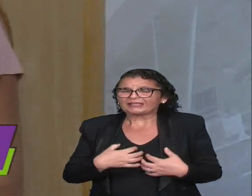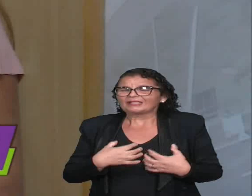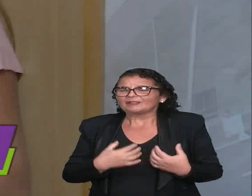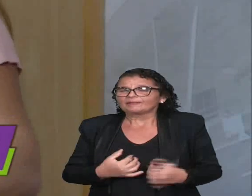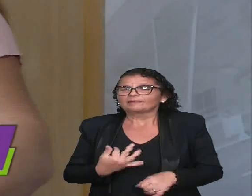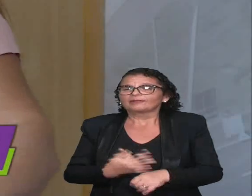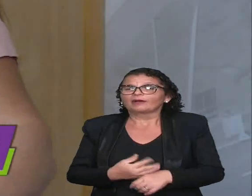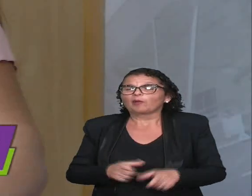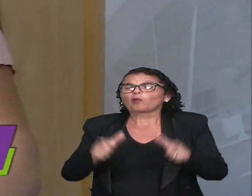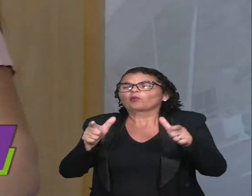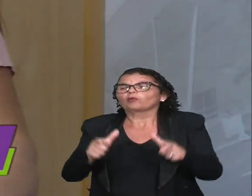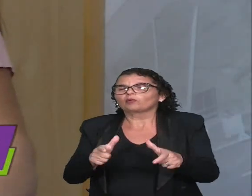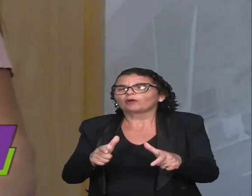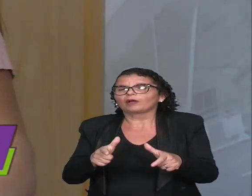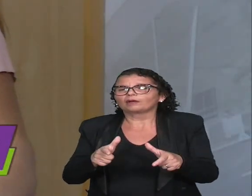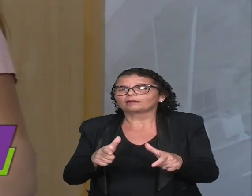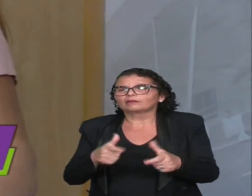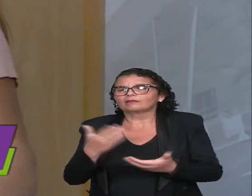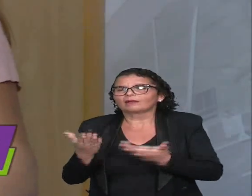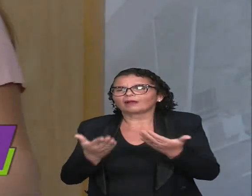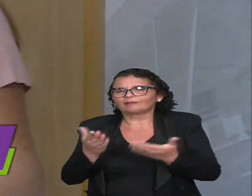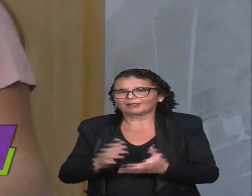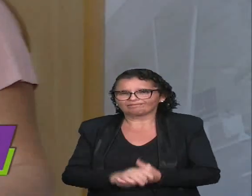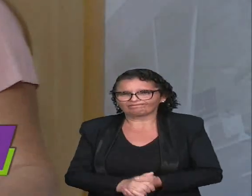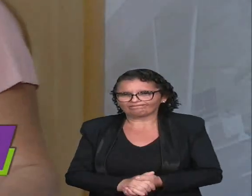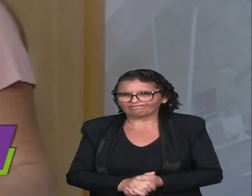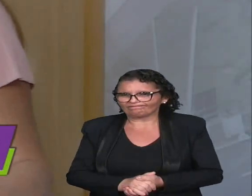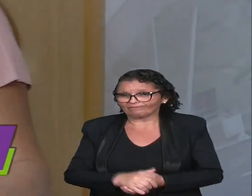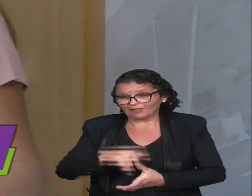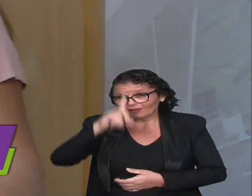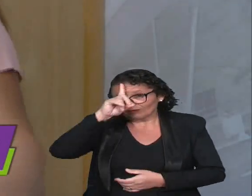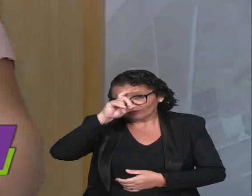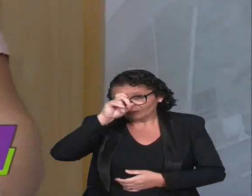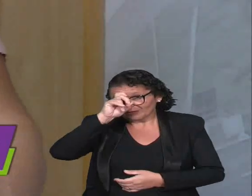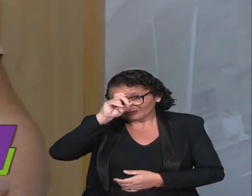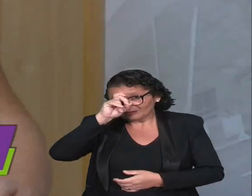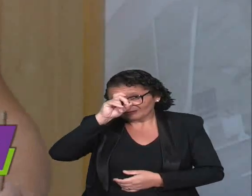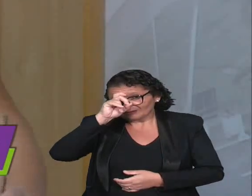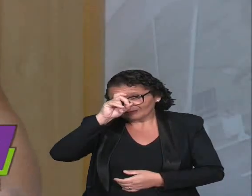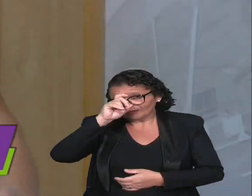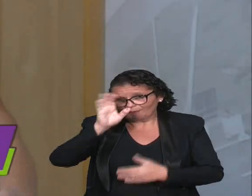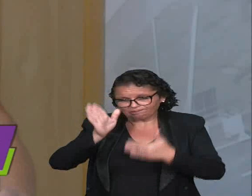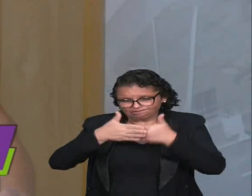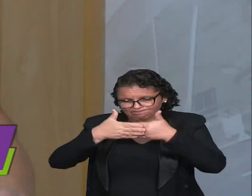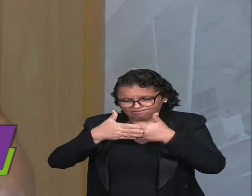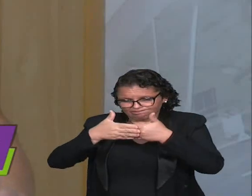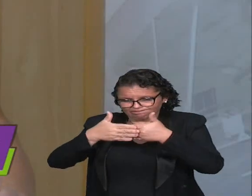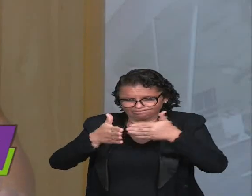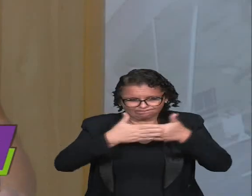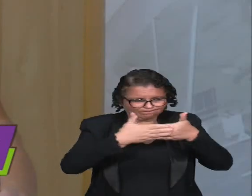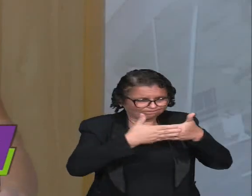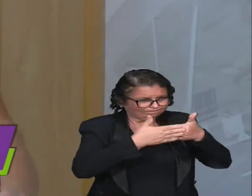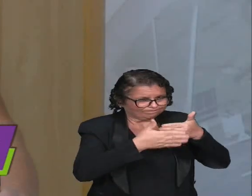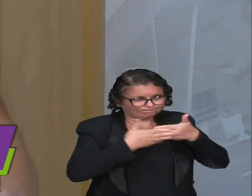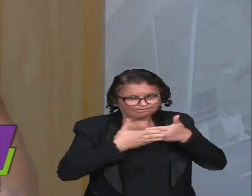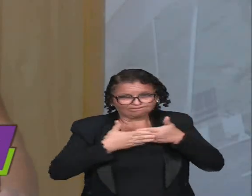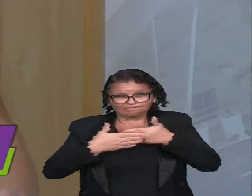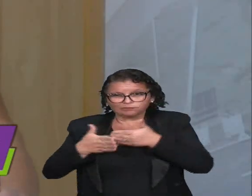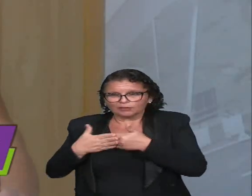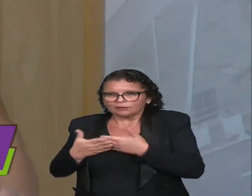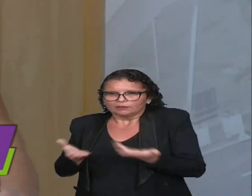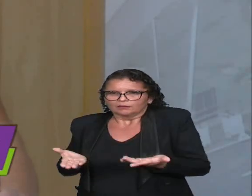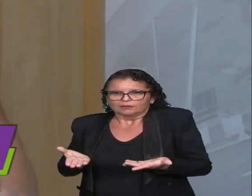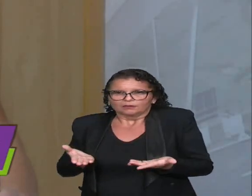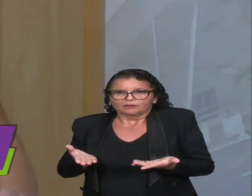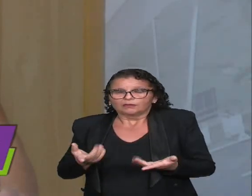onde gente porque os hospitais são porta fechada não podemos pegar o